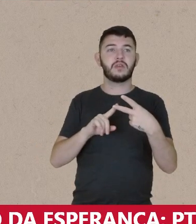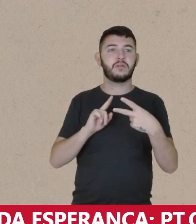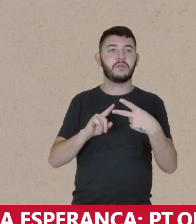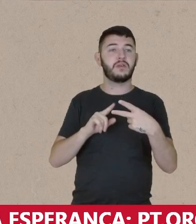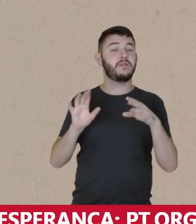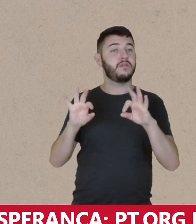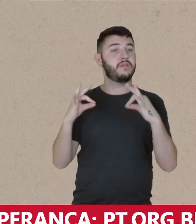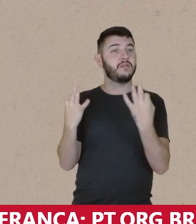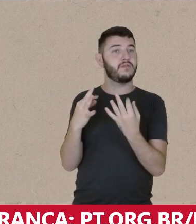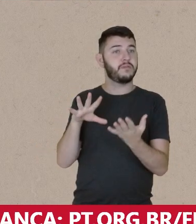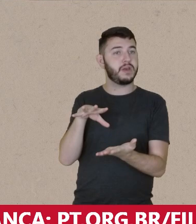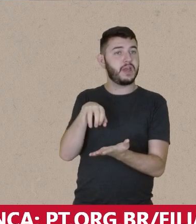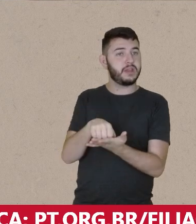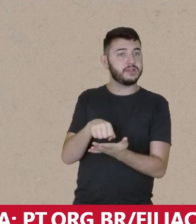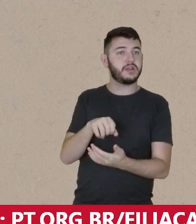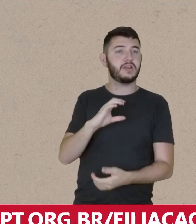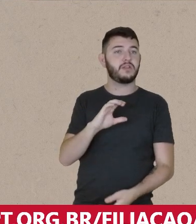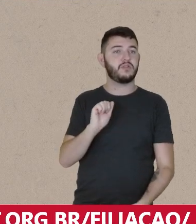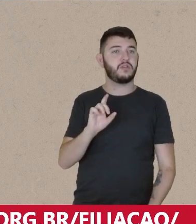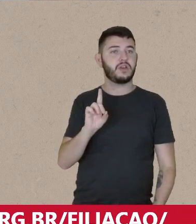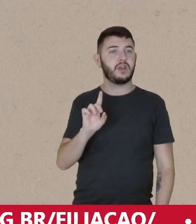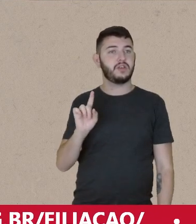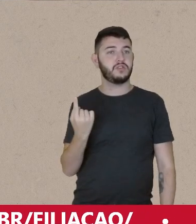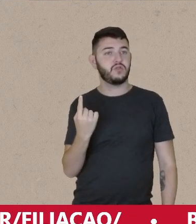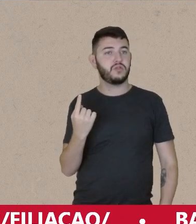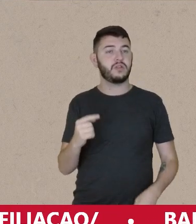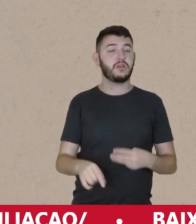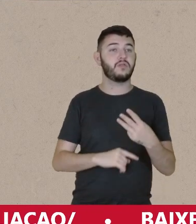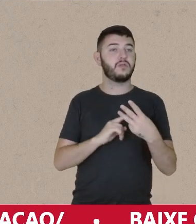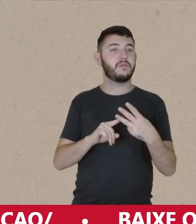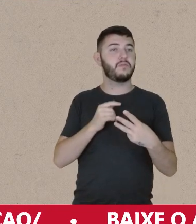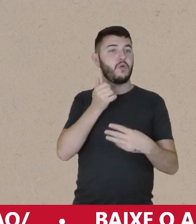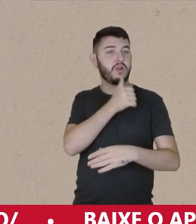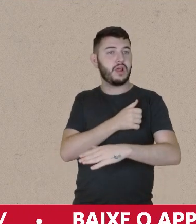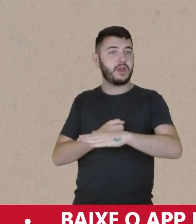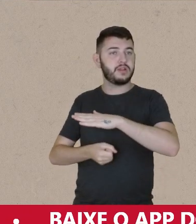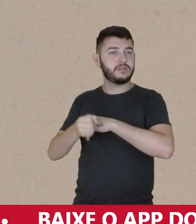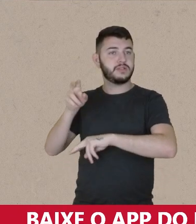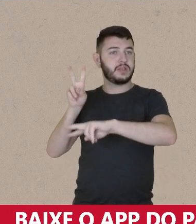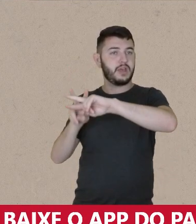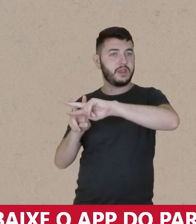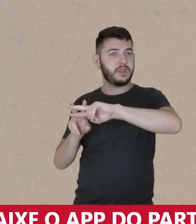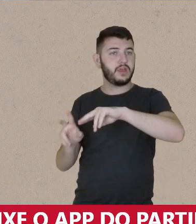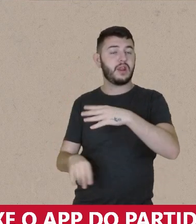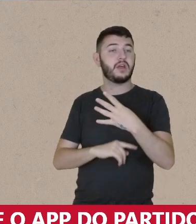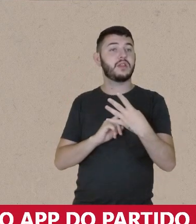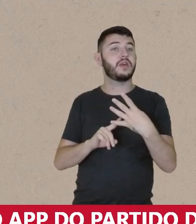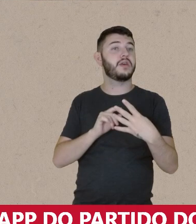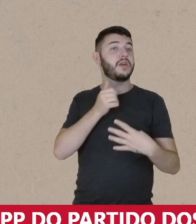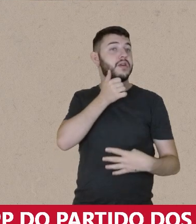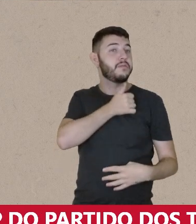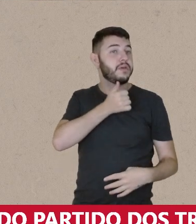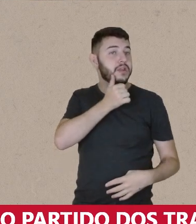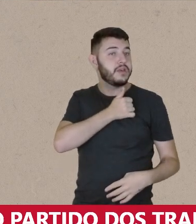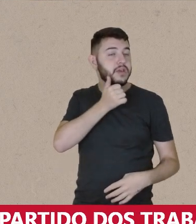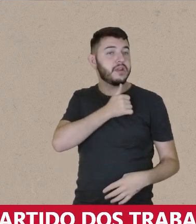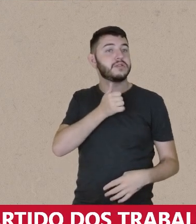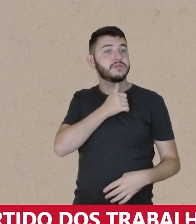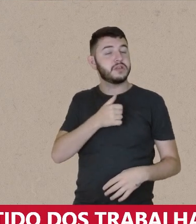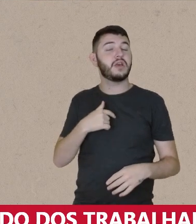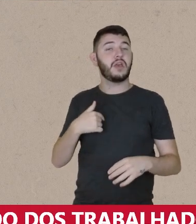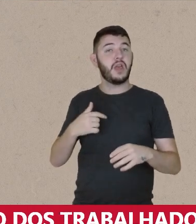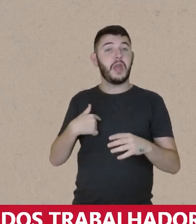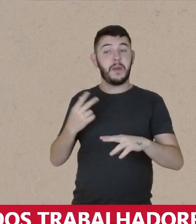famílias inscritas no CAD único. E também de mulheres encarceradas, meninas que cumprem medida